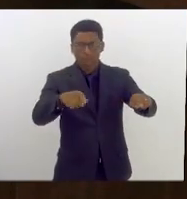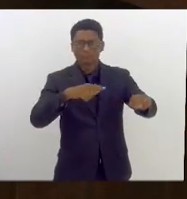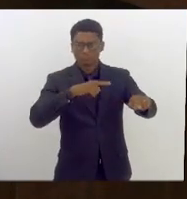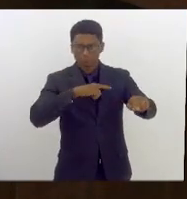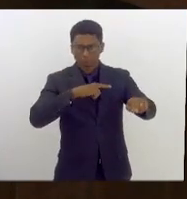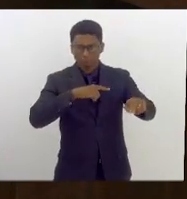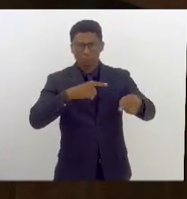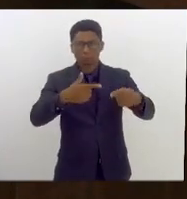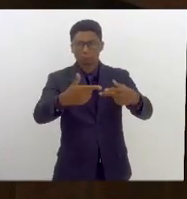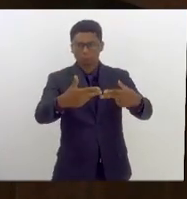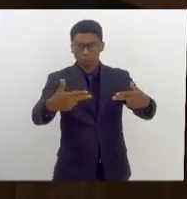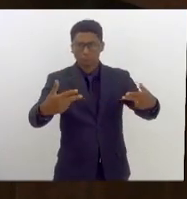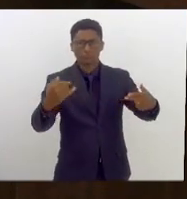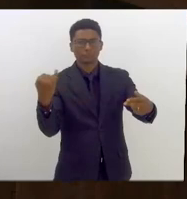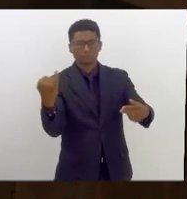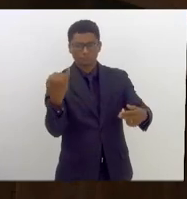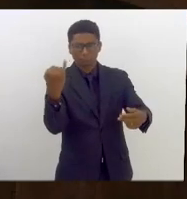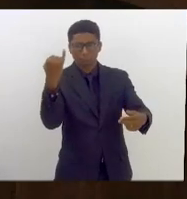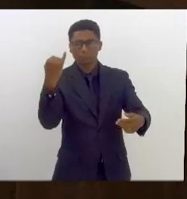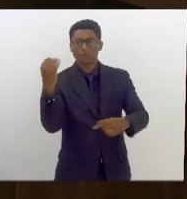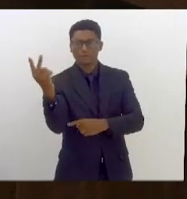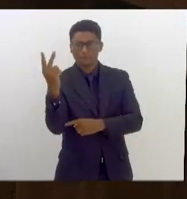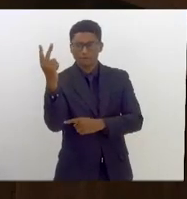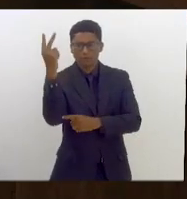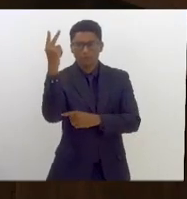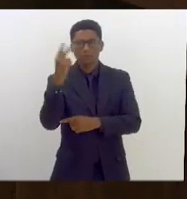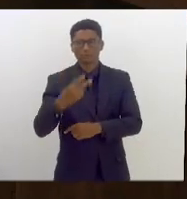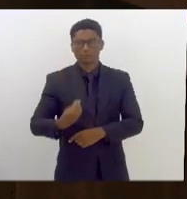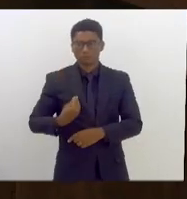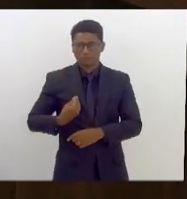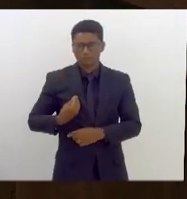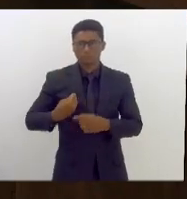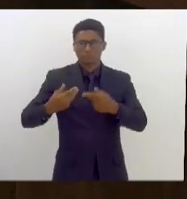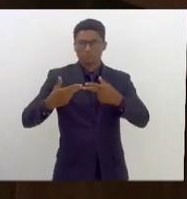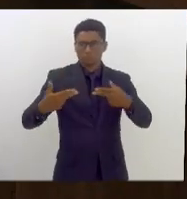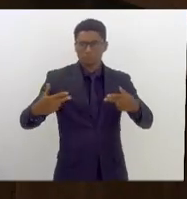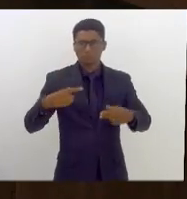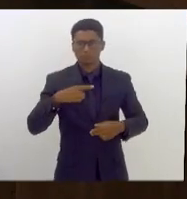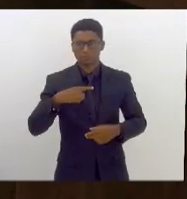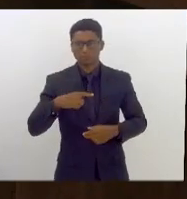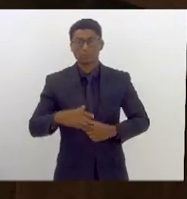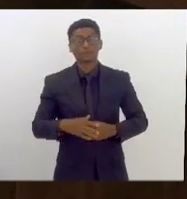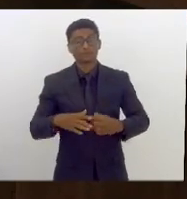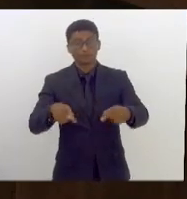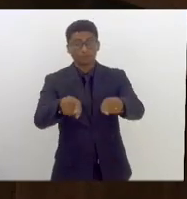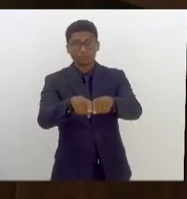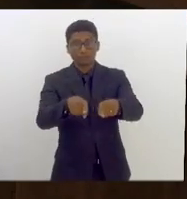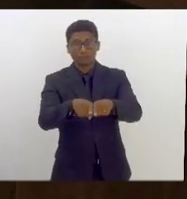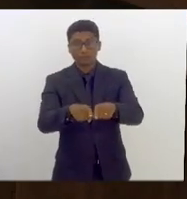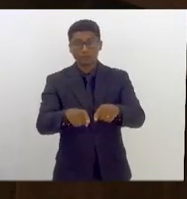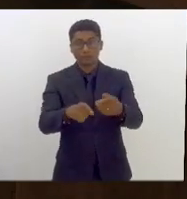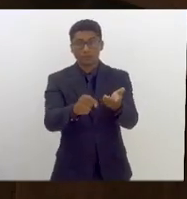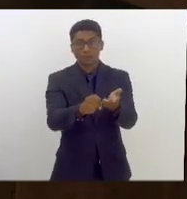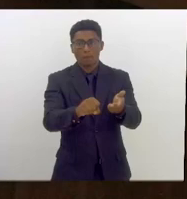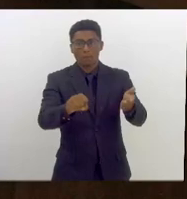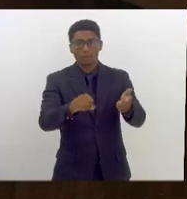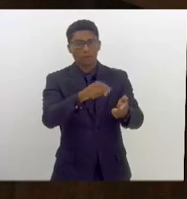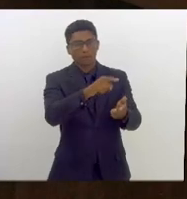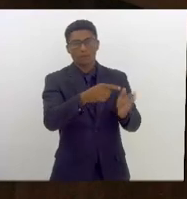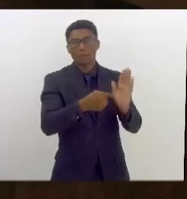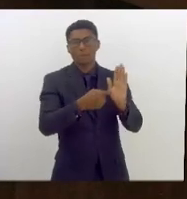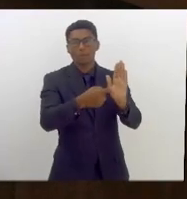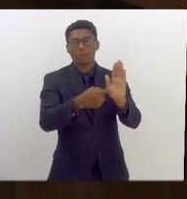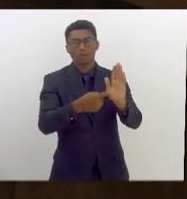um projeto muito interessante. Inclusive, o deputado Samuel Malafaia estava mostrando aqui o mapeamento que ele e sua assessoria fizeram com